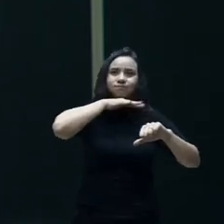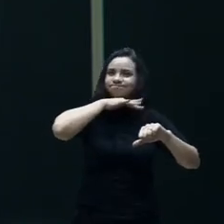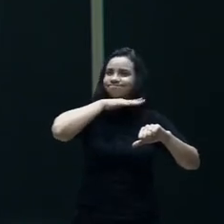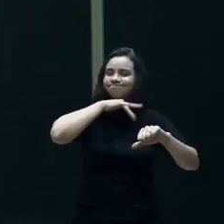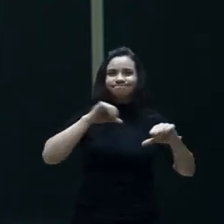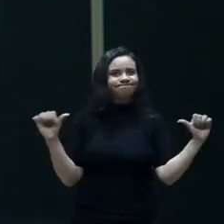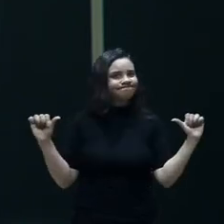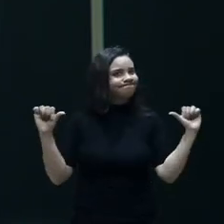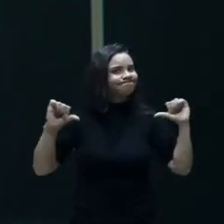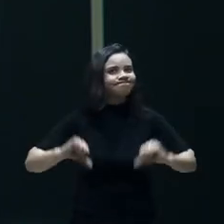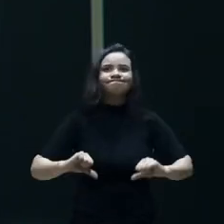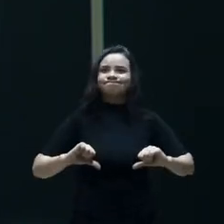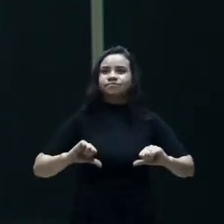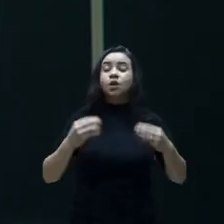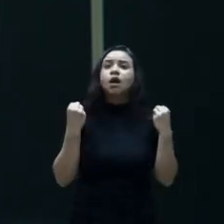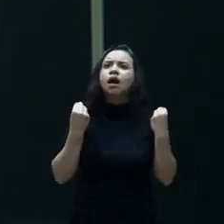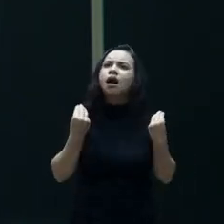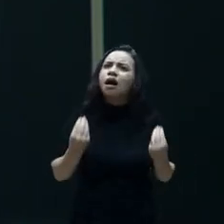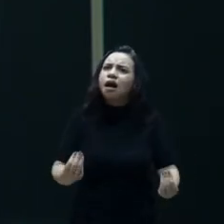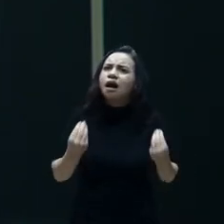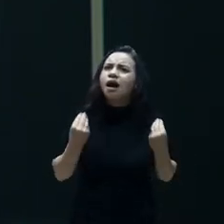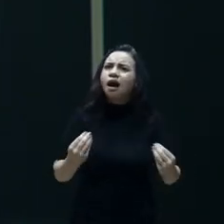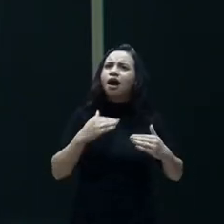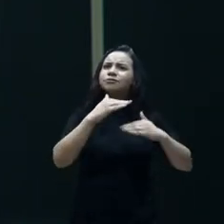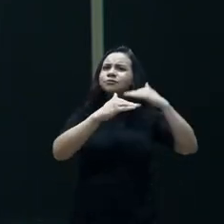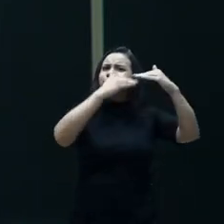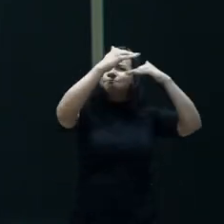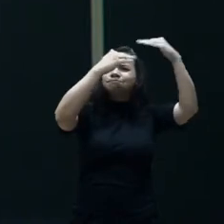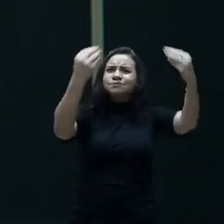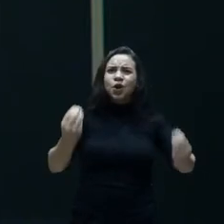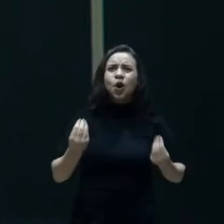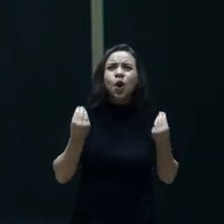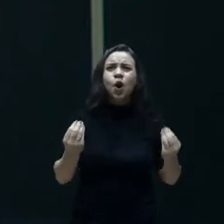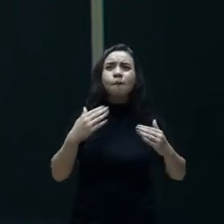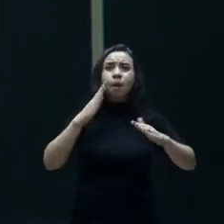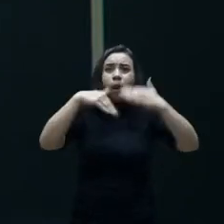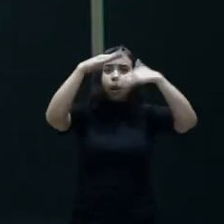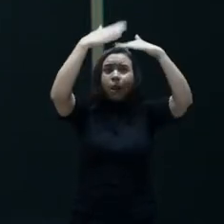Sem isso não vai haver crescimento. Sem isso não vai haver evolução.